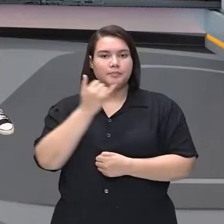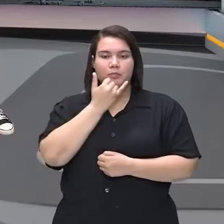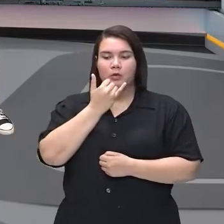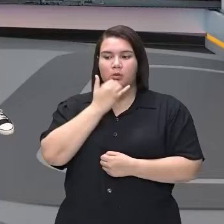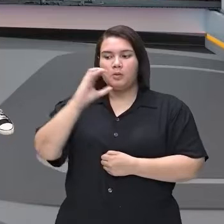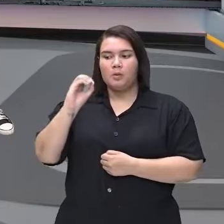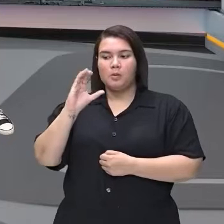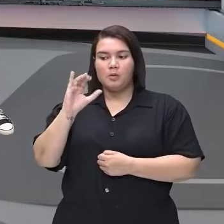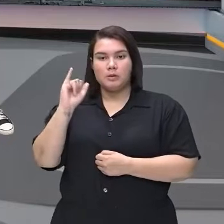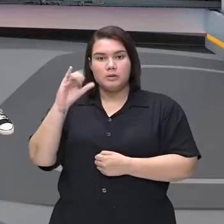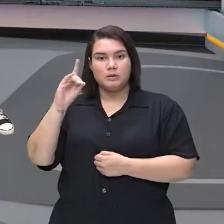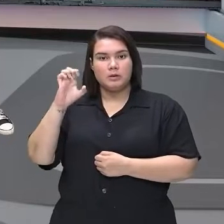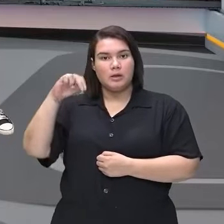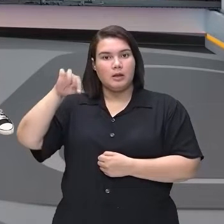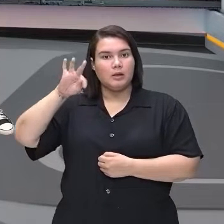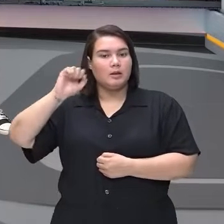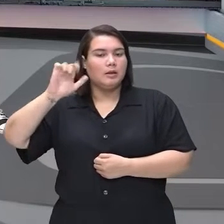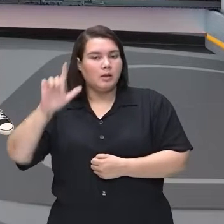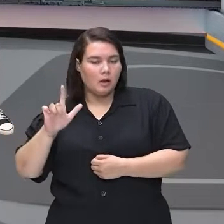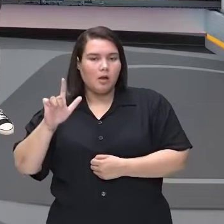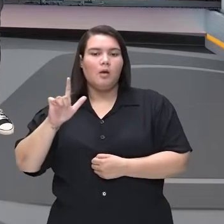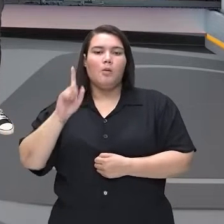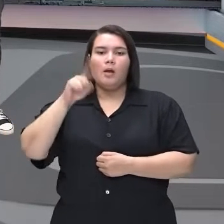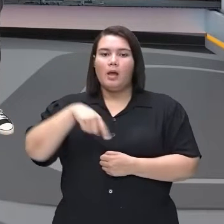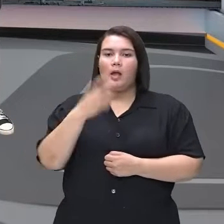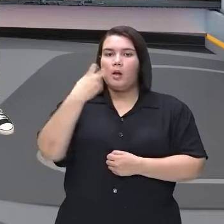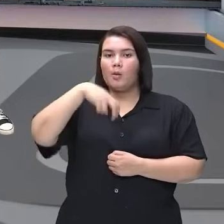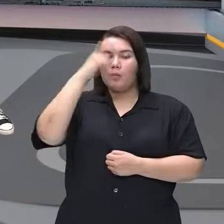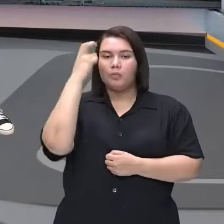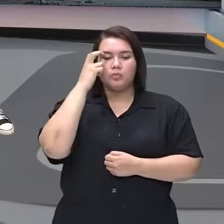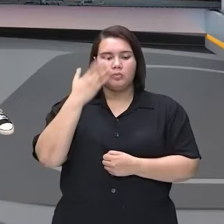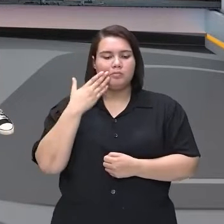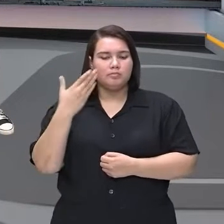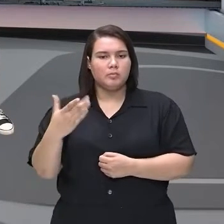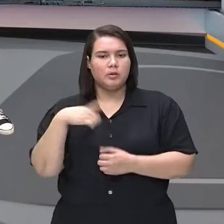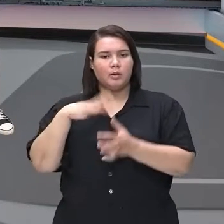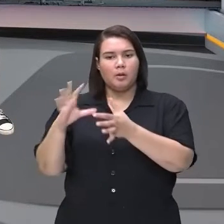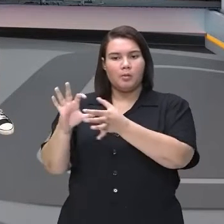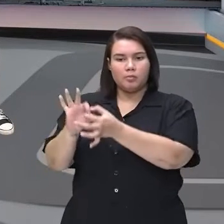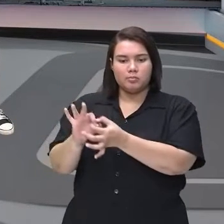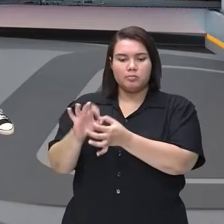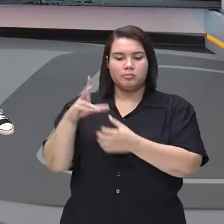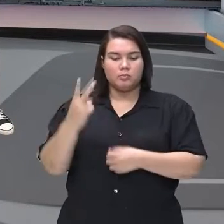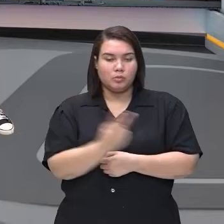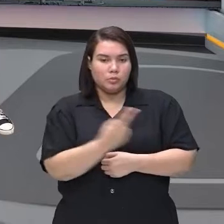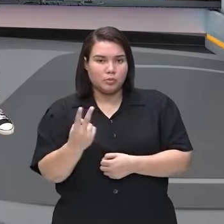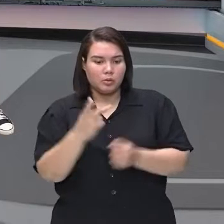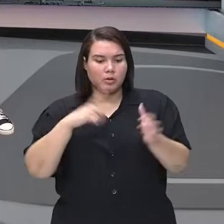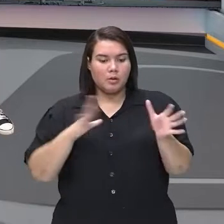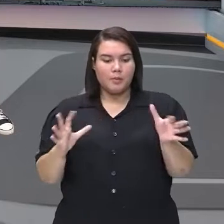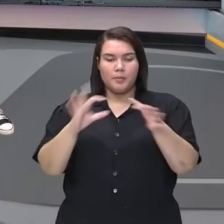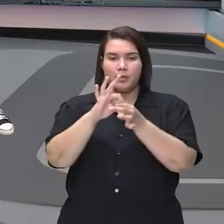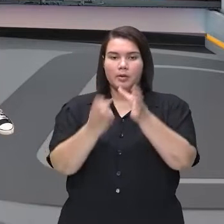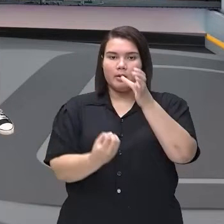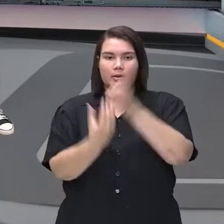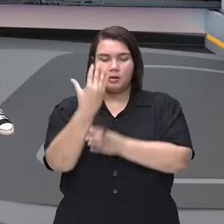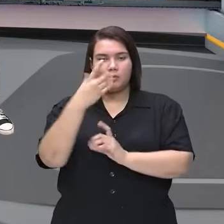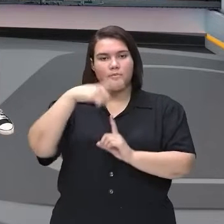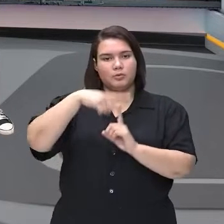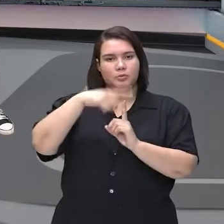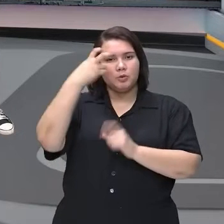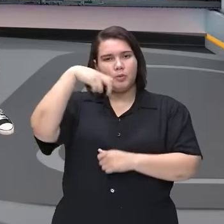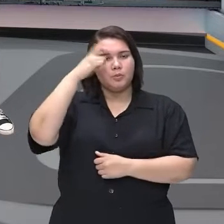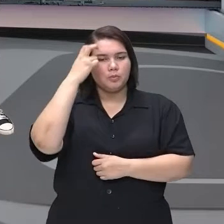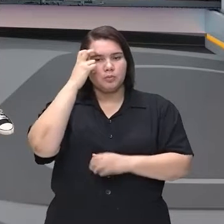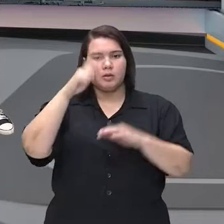grego-romana. Essa junção da cultura grega e da romana que deu origem à cultura grego-romana, que